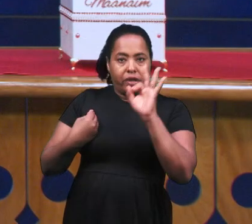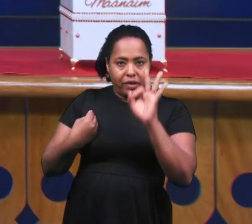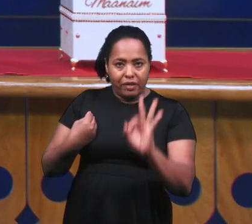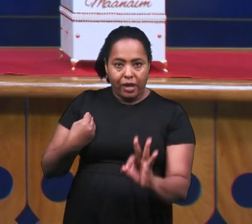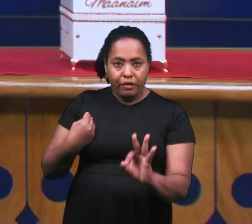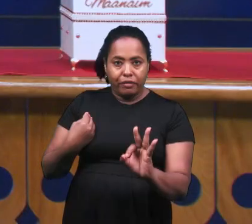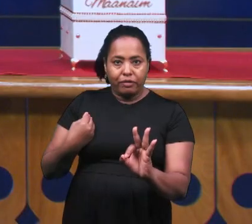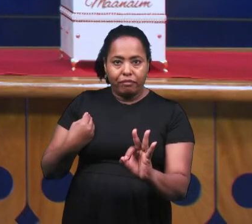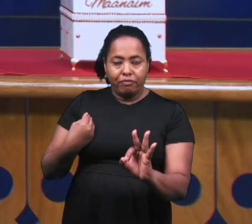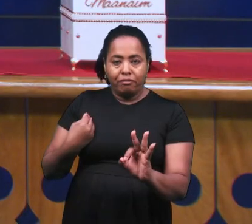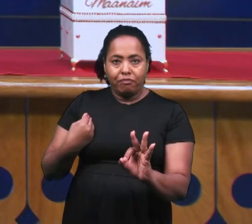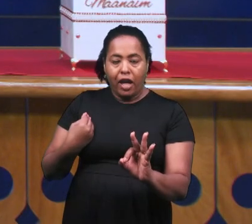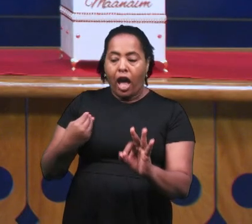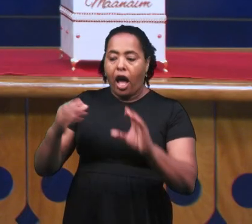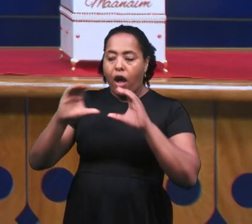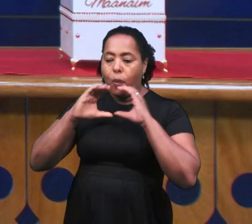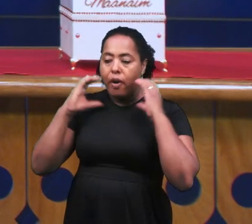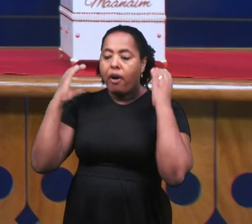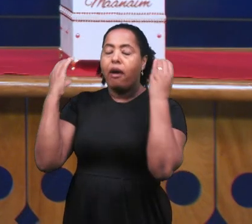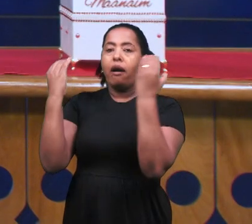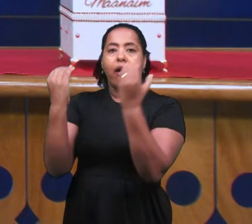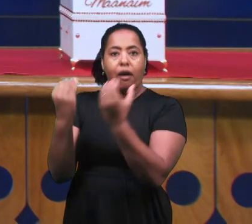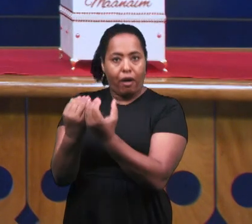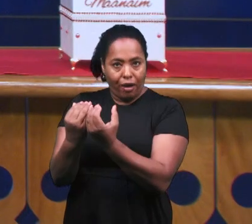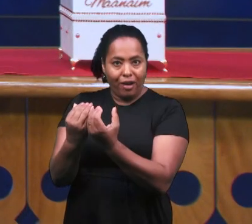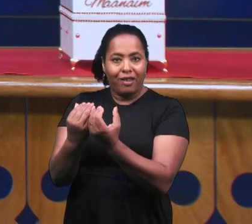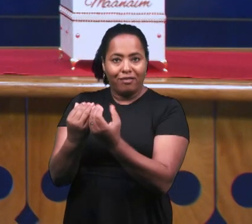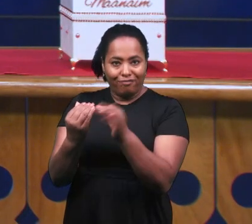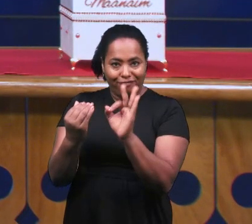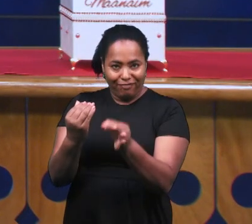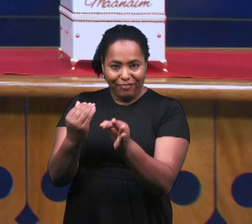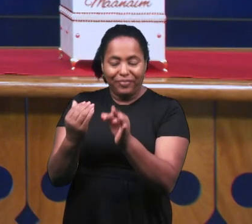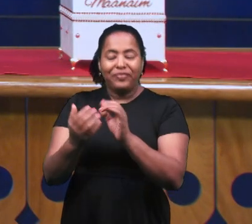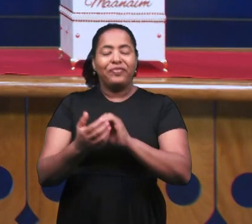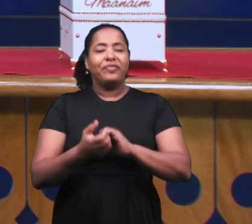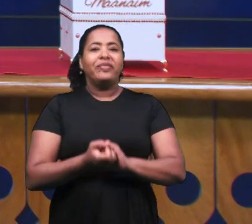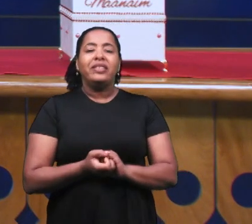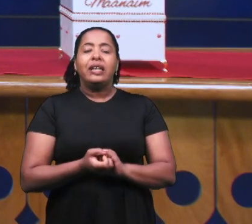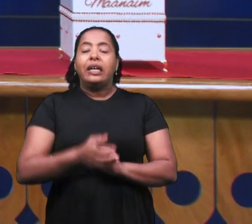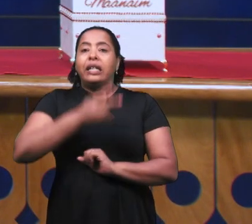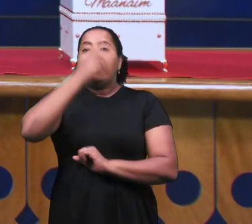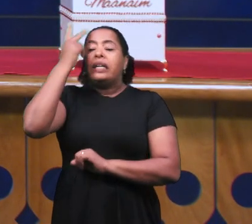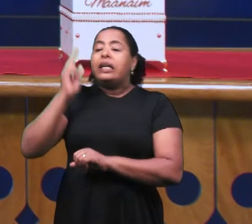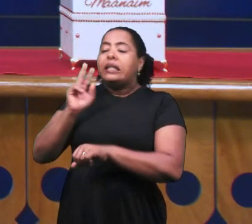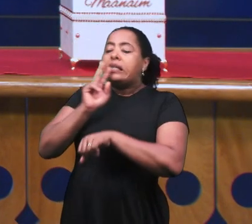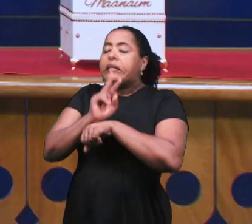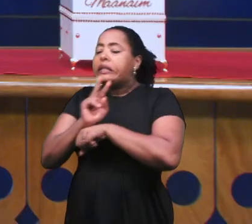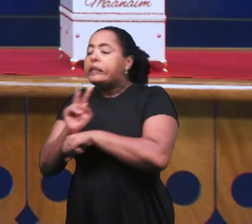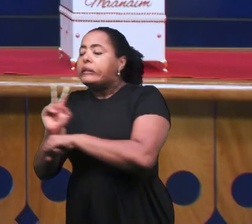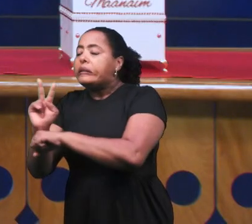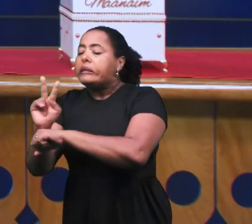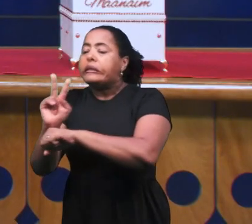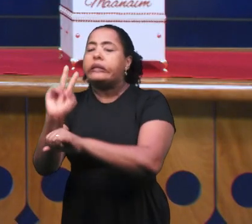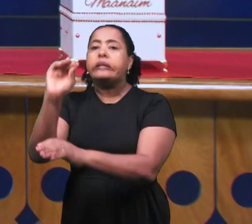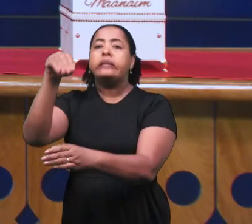a comunidade. Então, os guardas, eles estão nessas